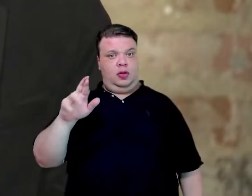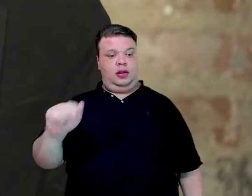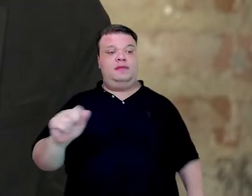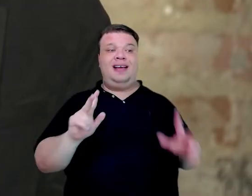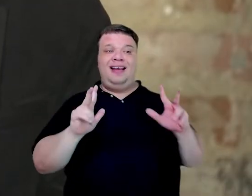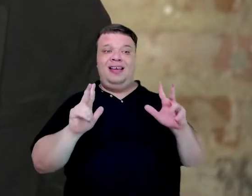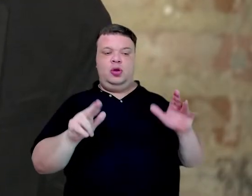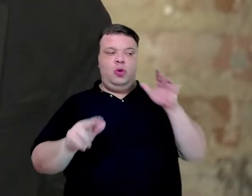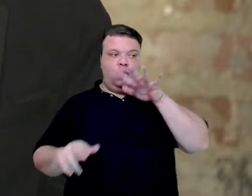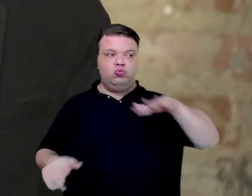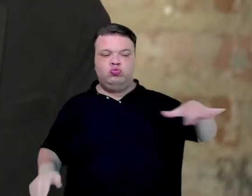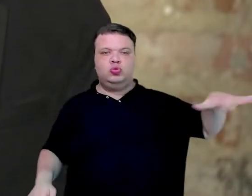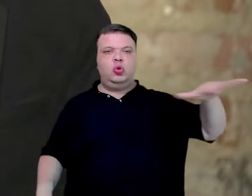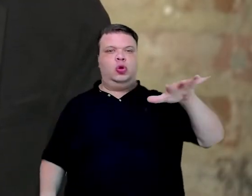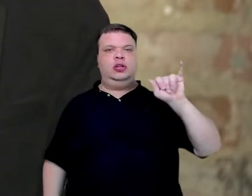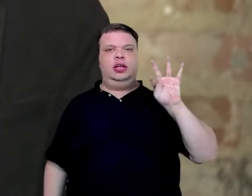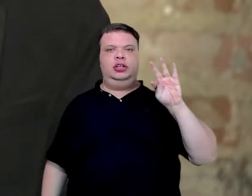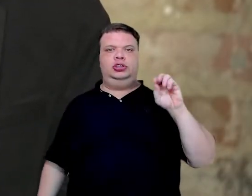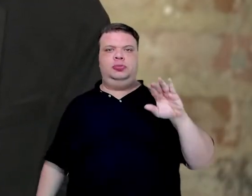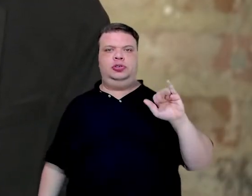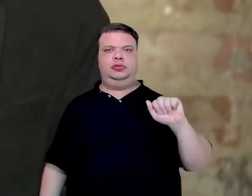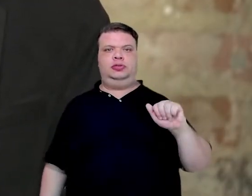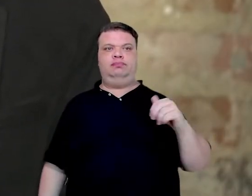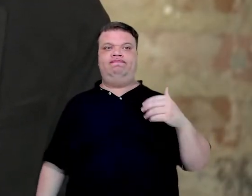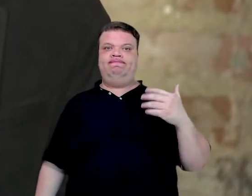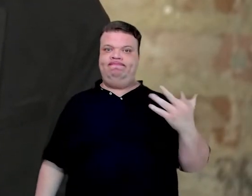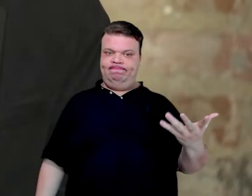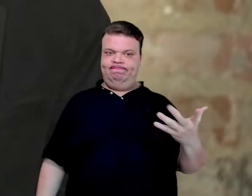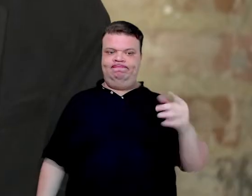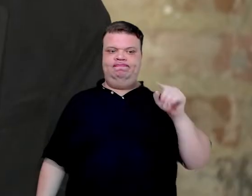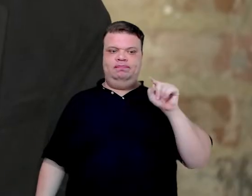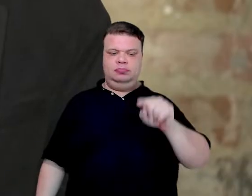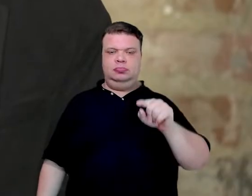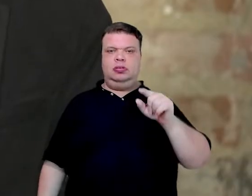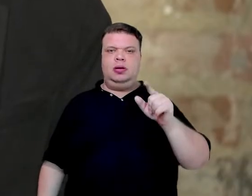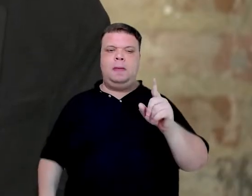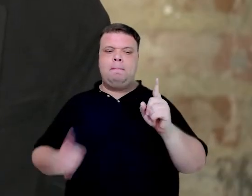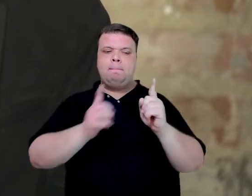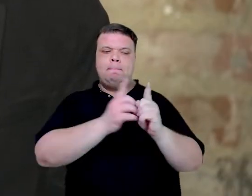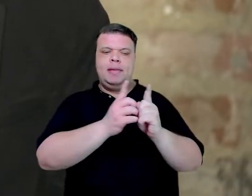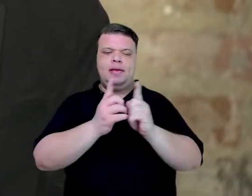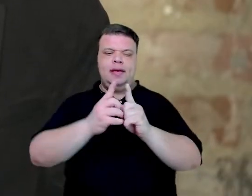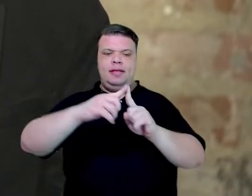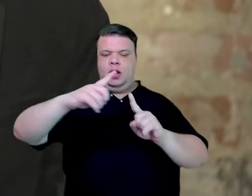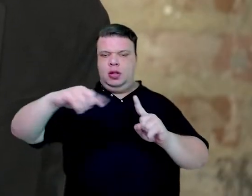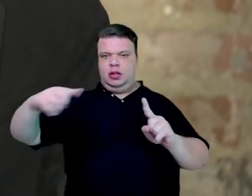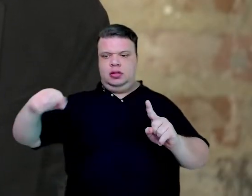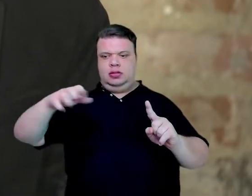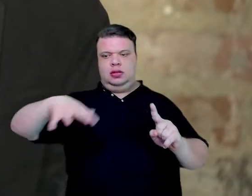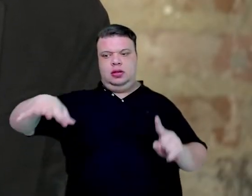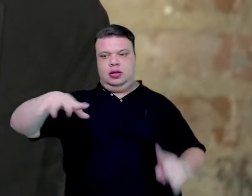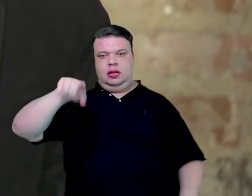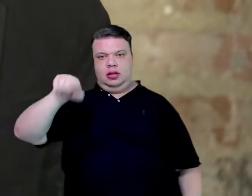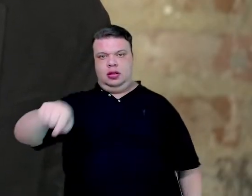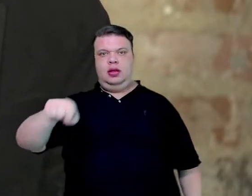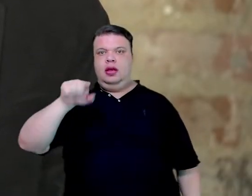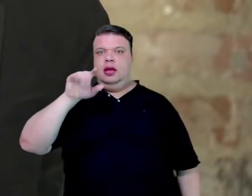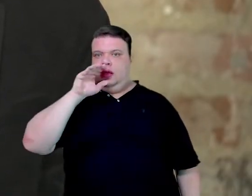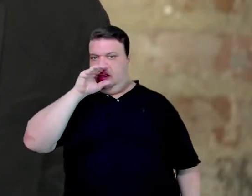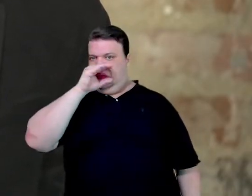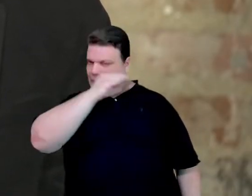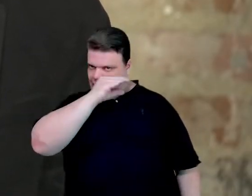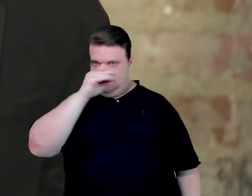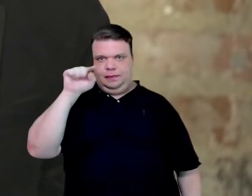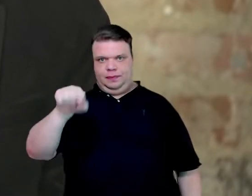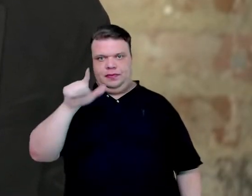metros do oceano tem a mesma capacidade calorífica que toda a atmosfera, né? Então, desta